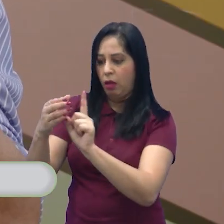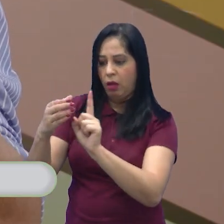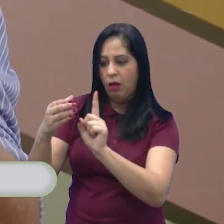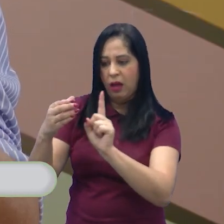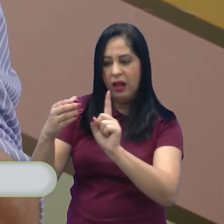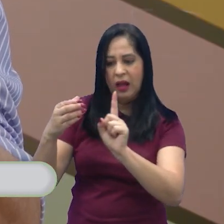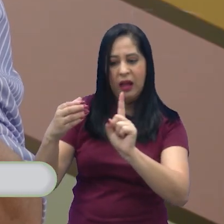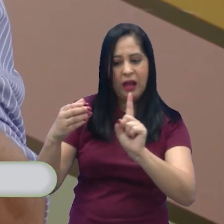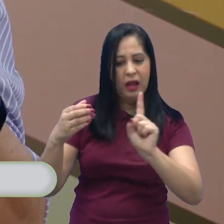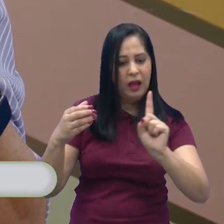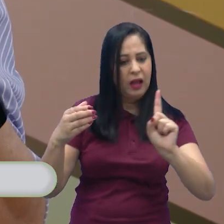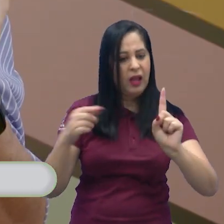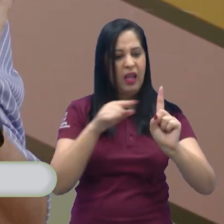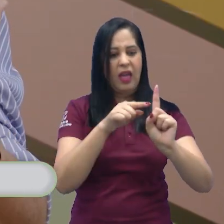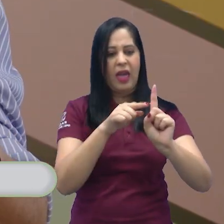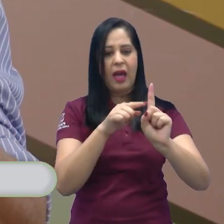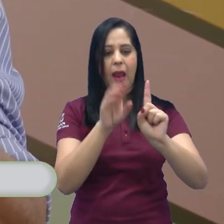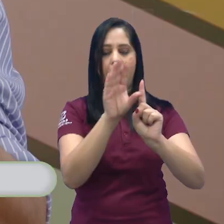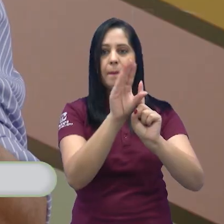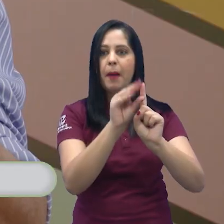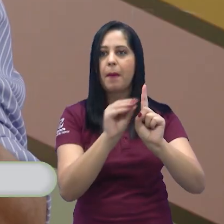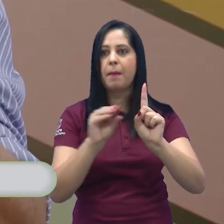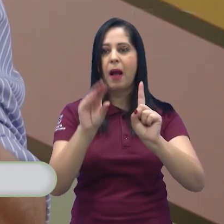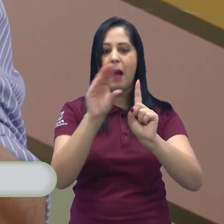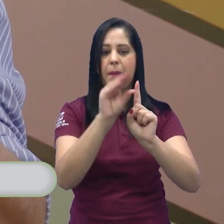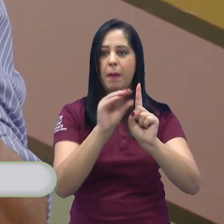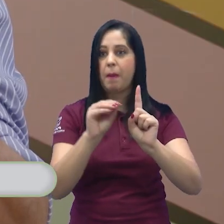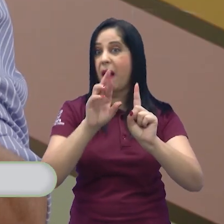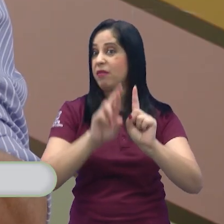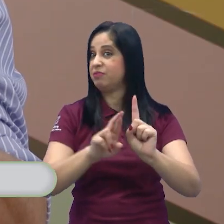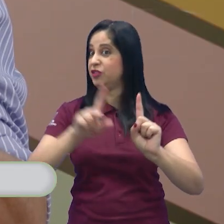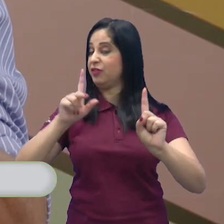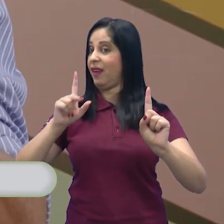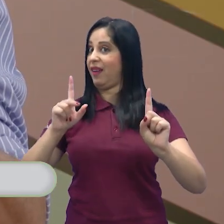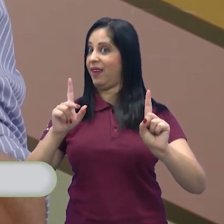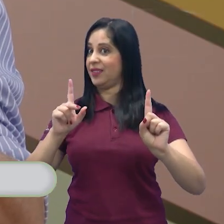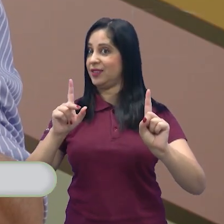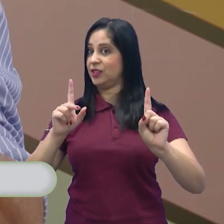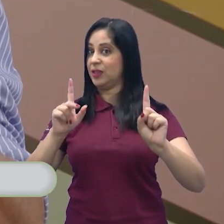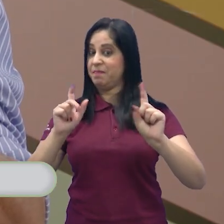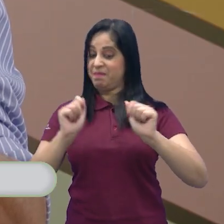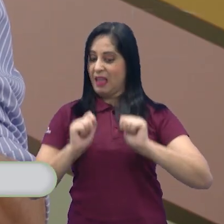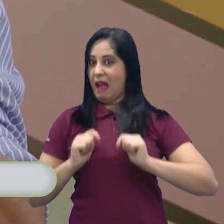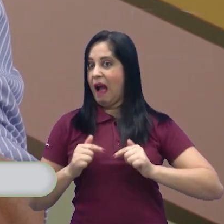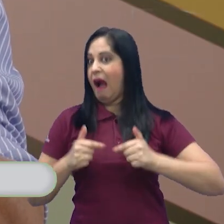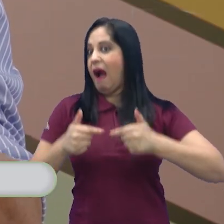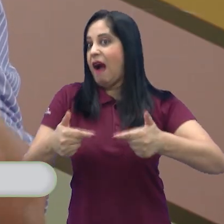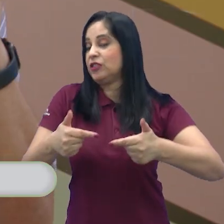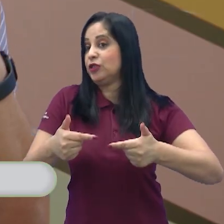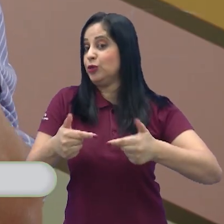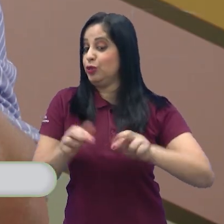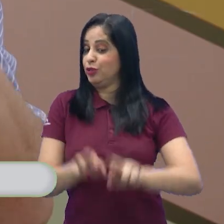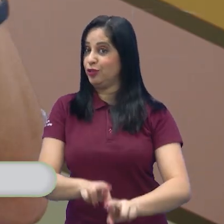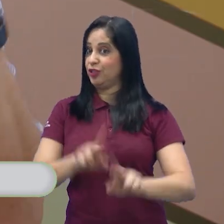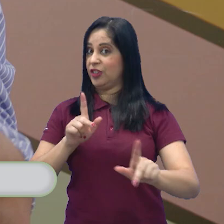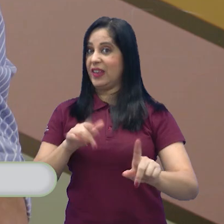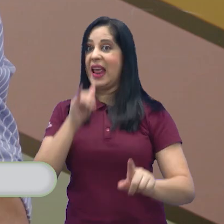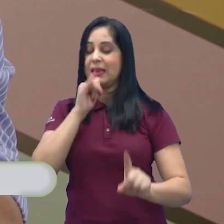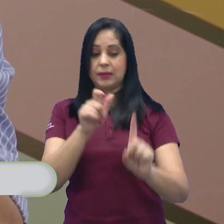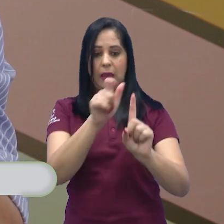a fala dela fica diferente, ela começa, por exemplo, a falar que o vizinho